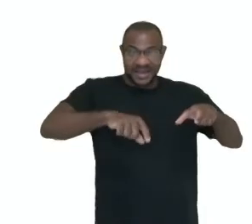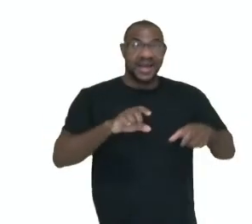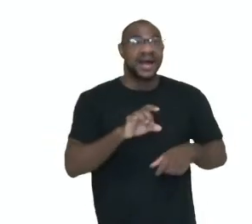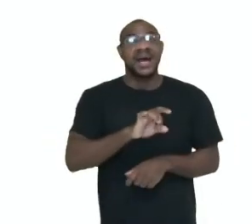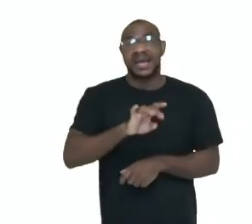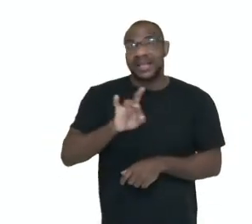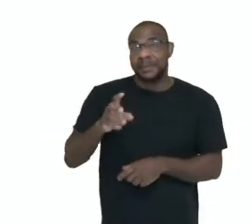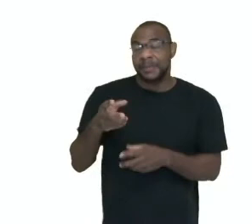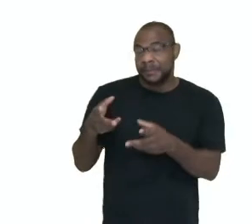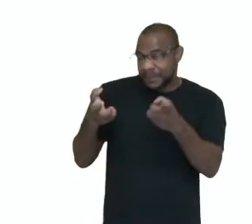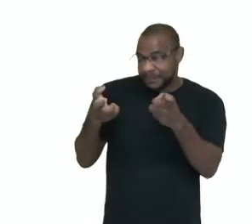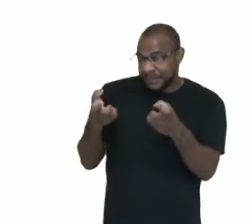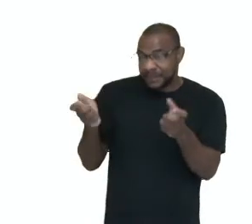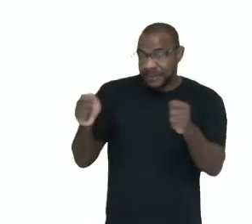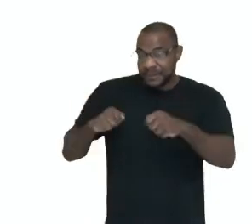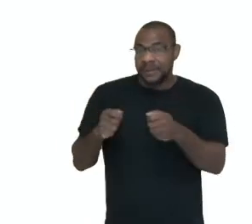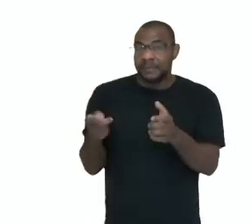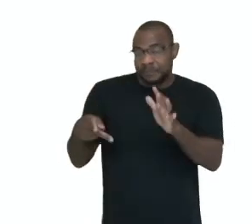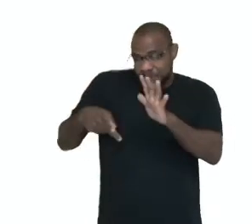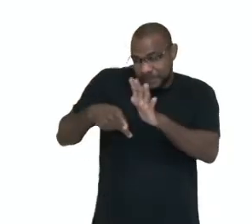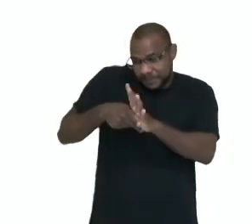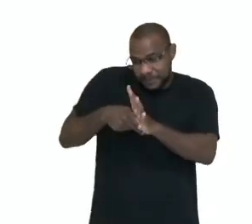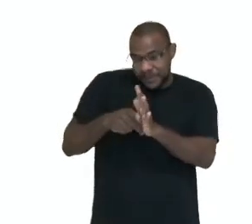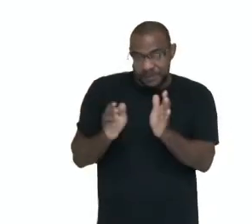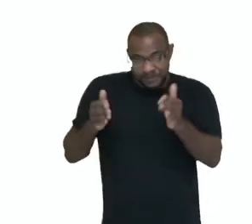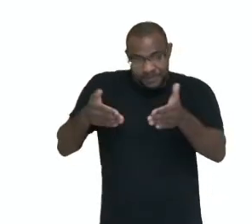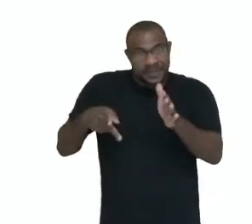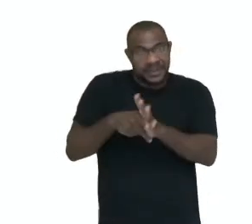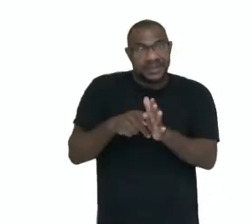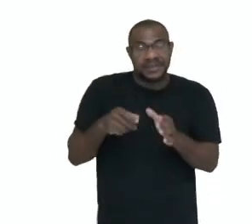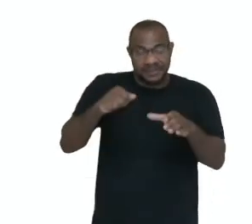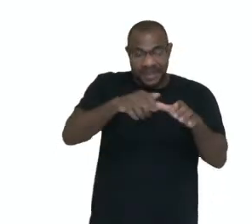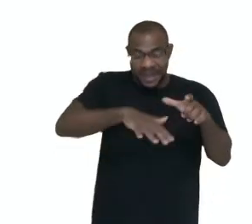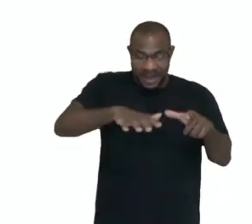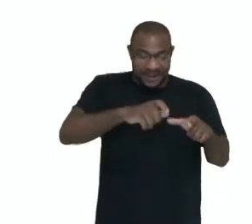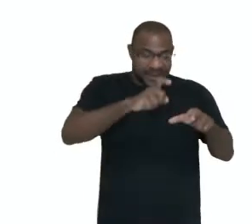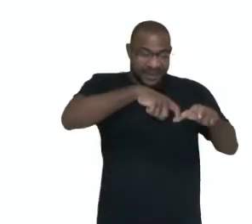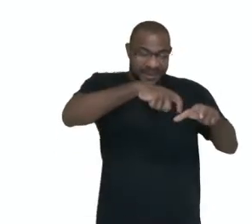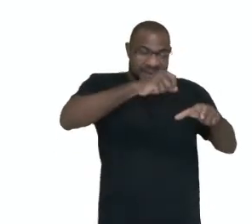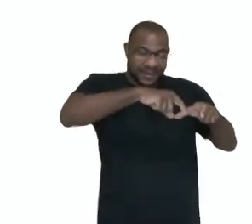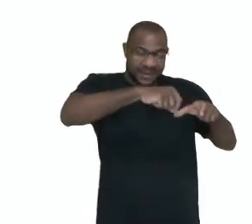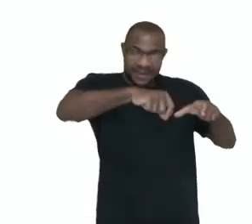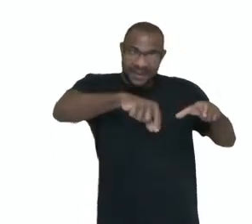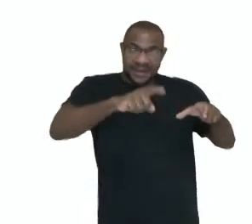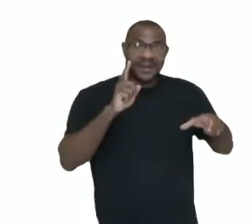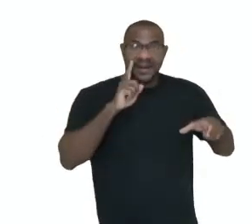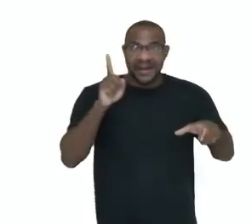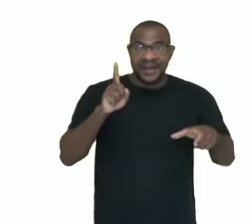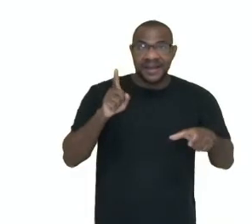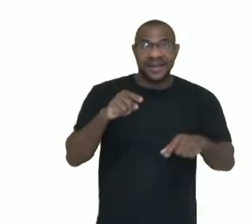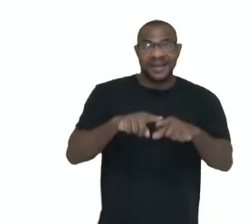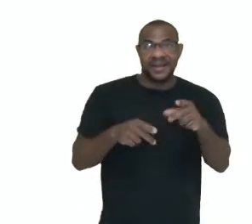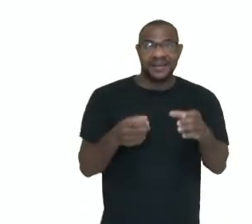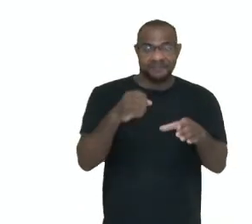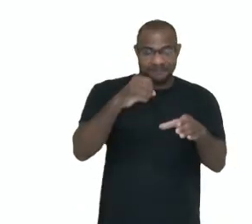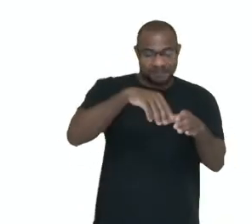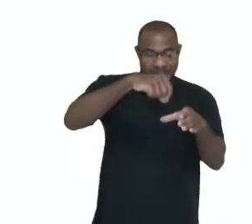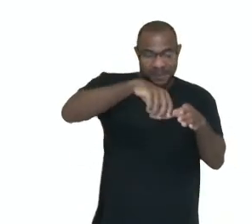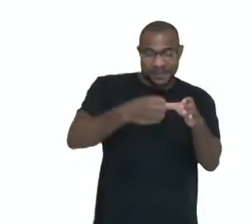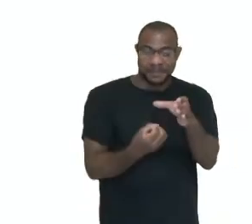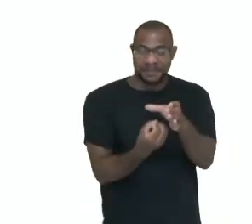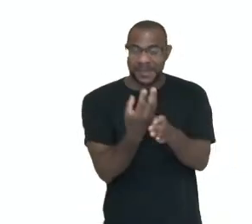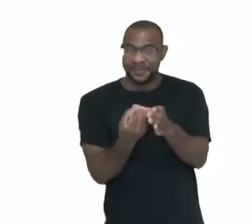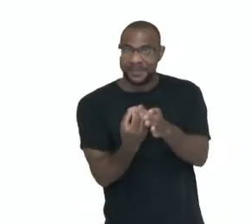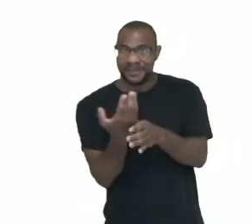visto de uma maneira mais específica, então aqui no setor agropecuária, na diversificação de produtos cultivados e